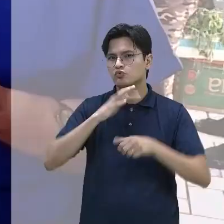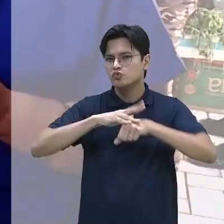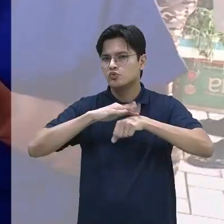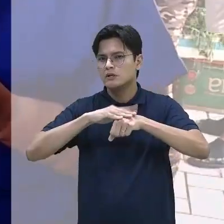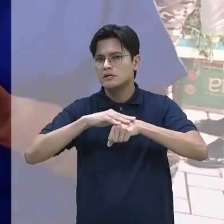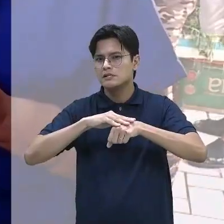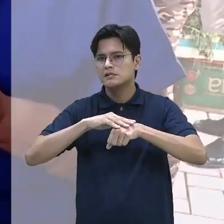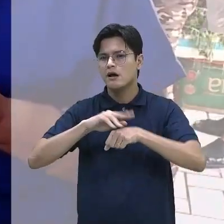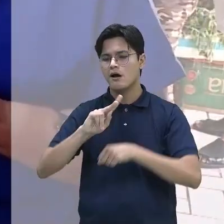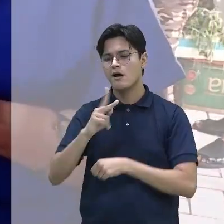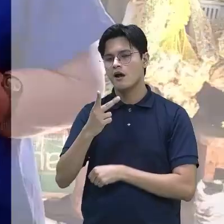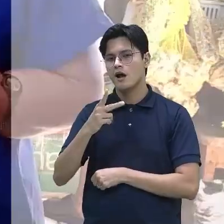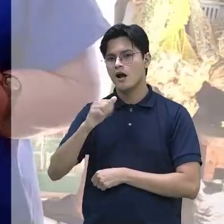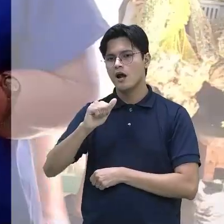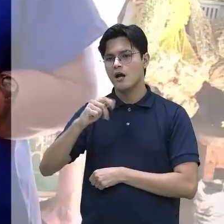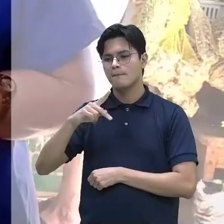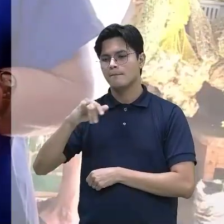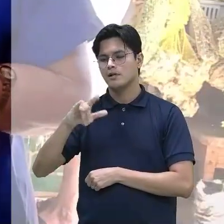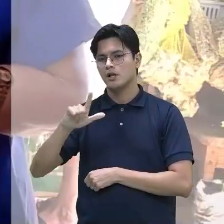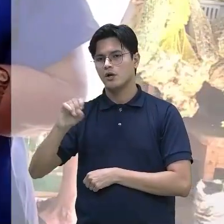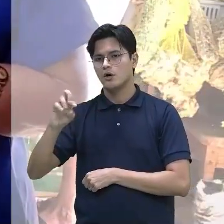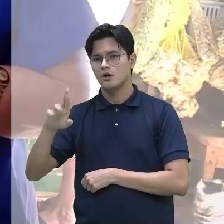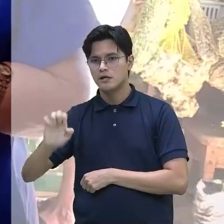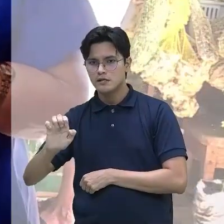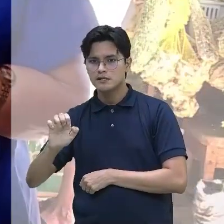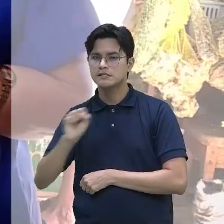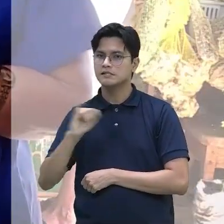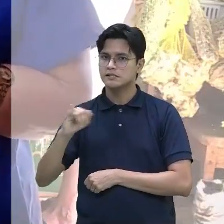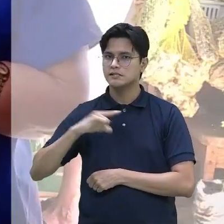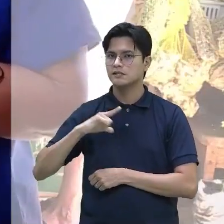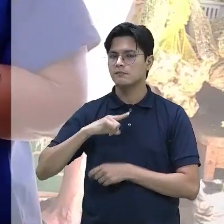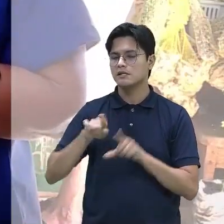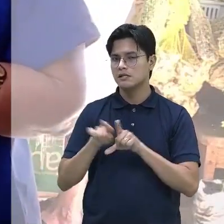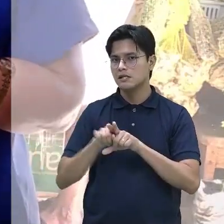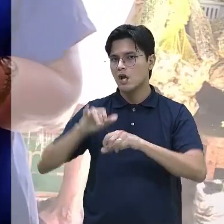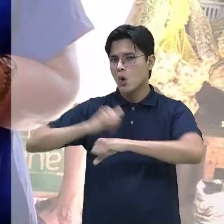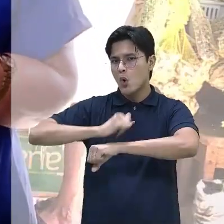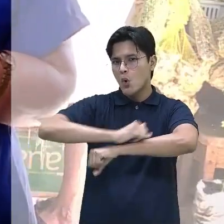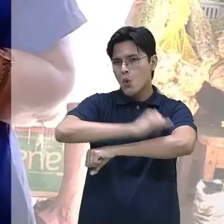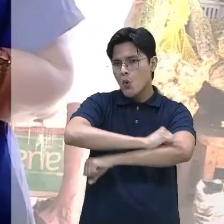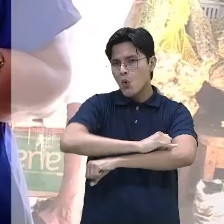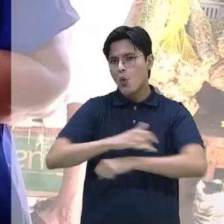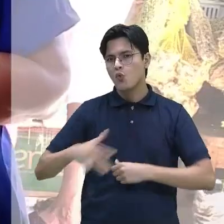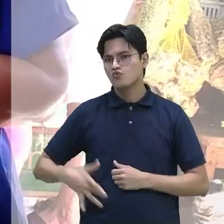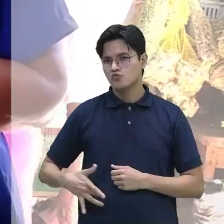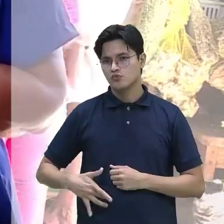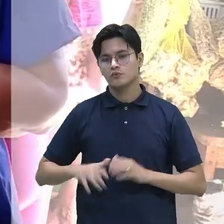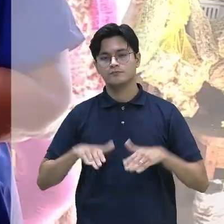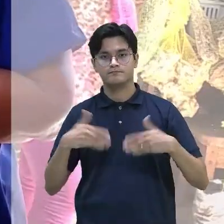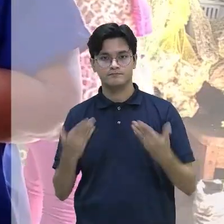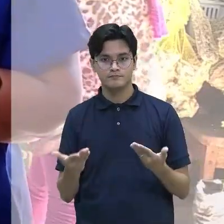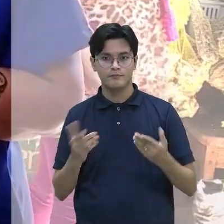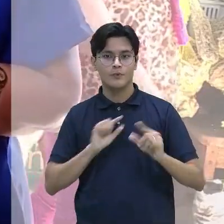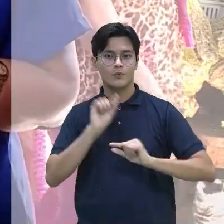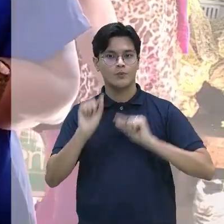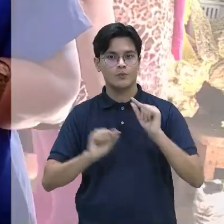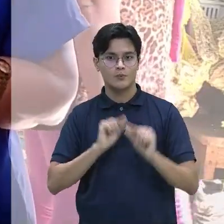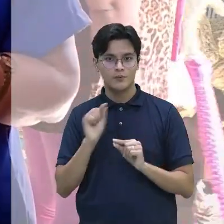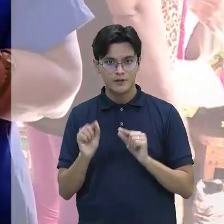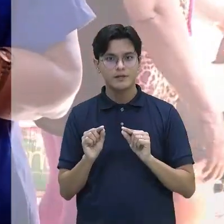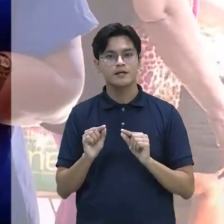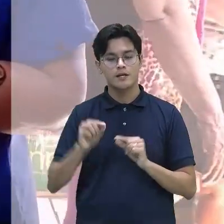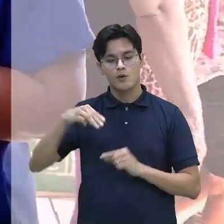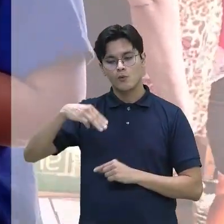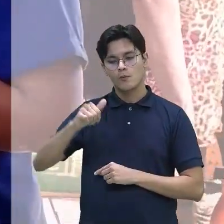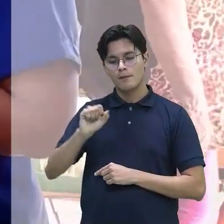com gordura no fígado. E fora essas ervas que eu acabei de mostrar para vocês, que é o mastruz, o